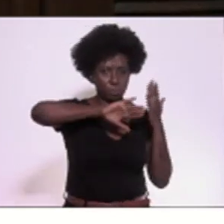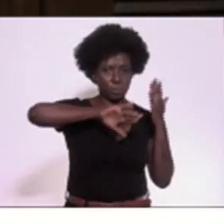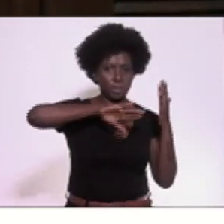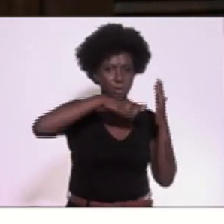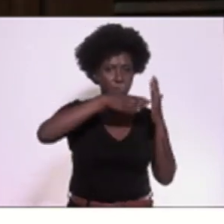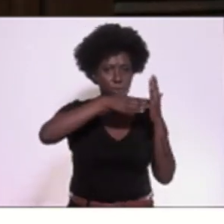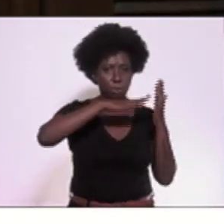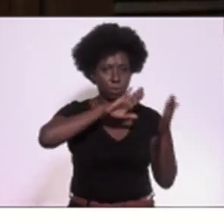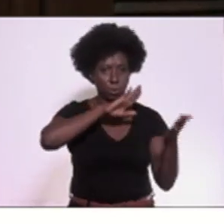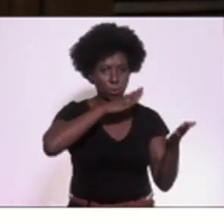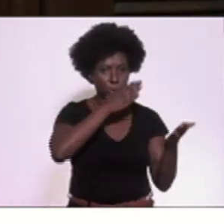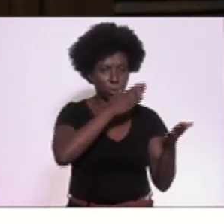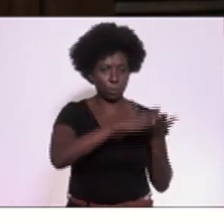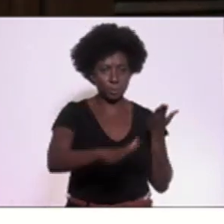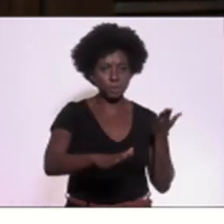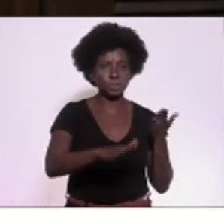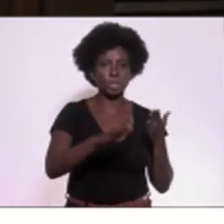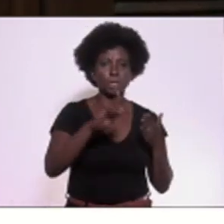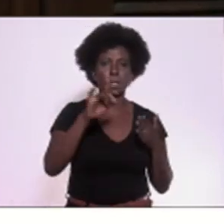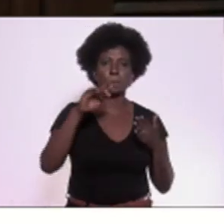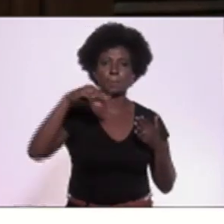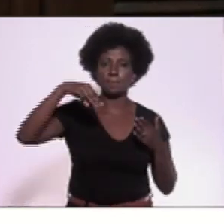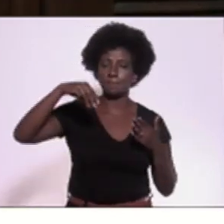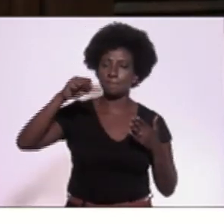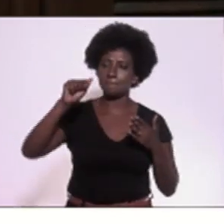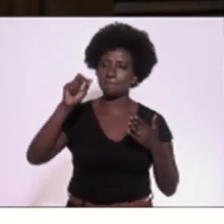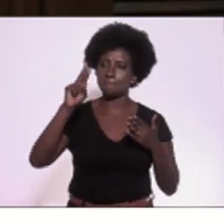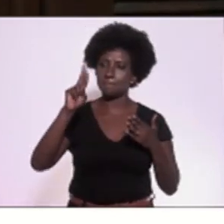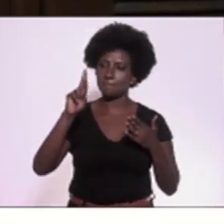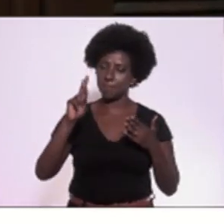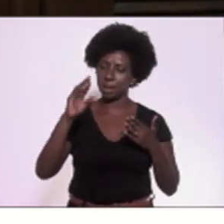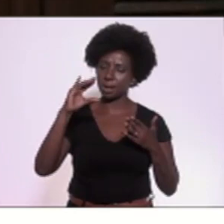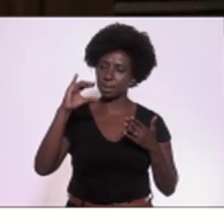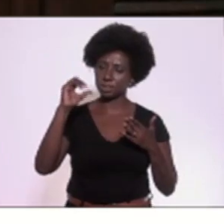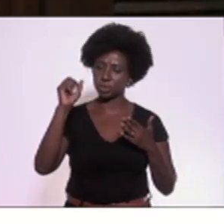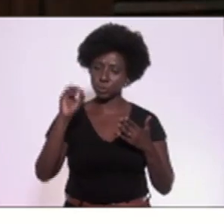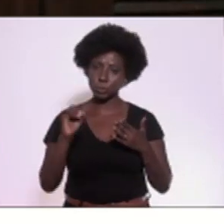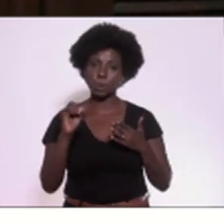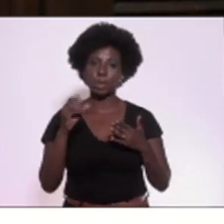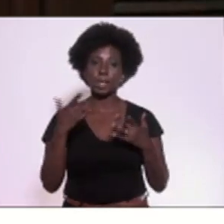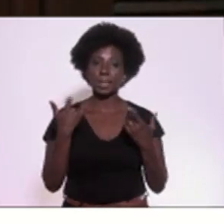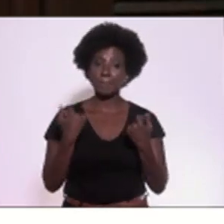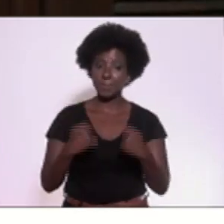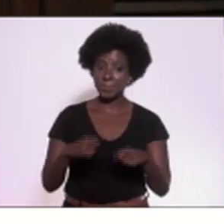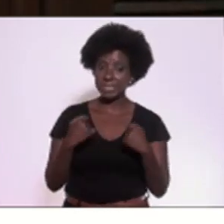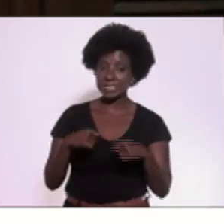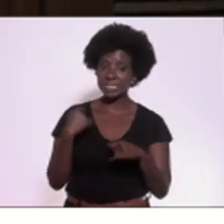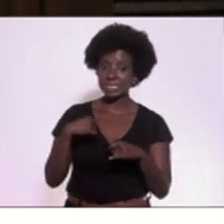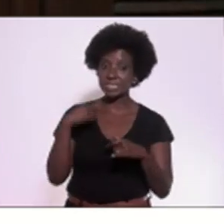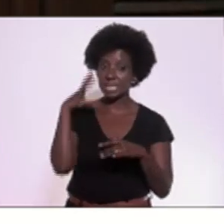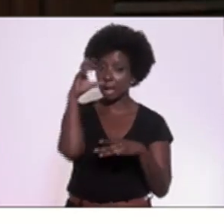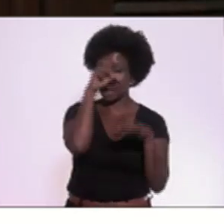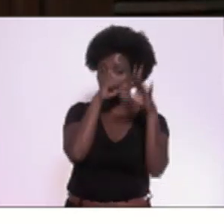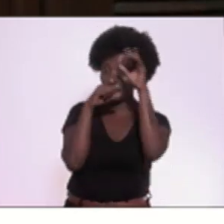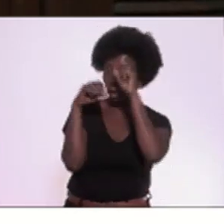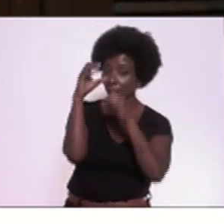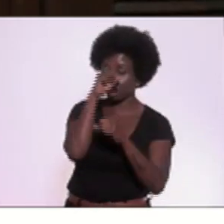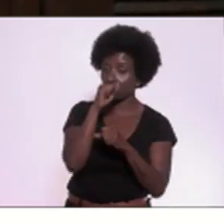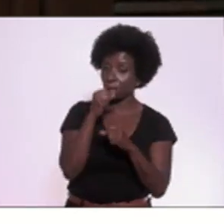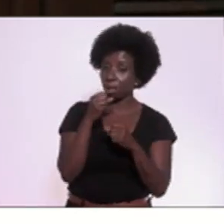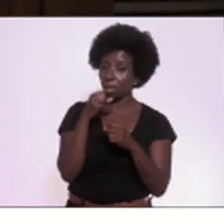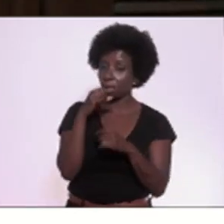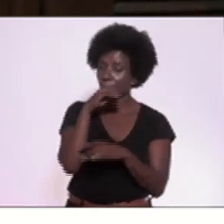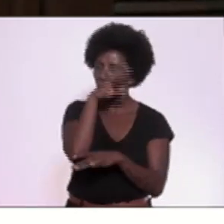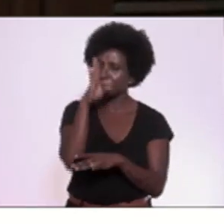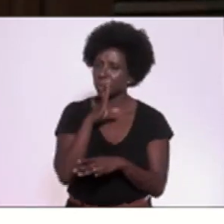Camacho, apelidado assim, diz que tem muito que aprender com o Brasil no que se